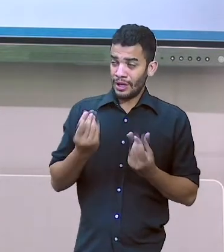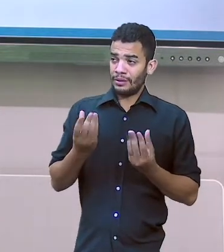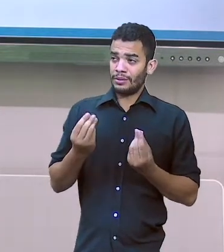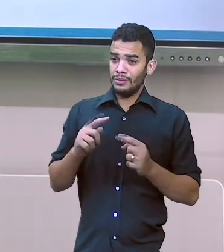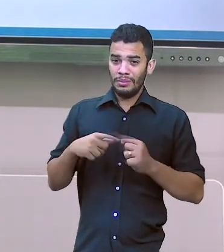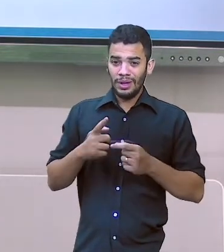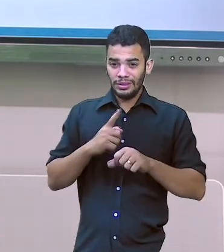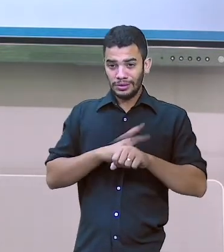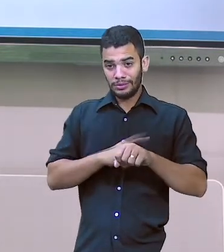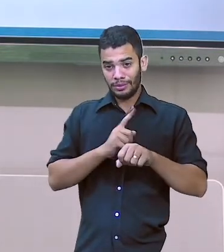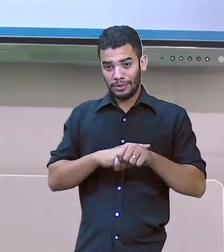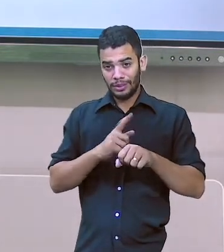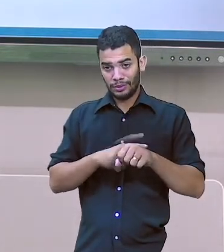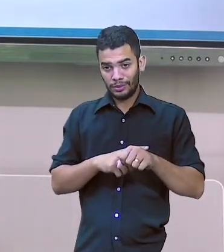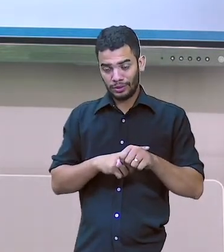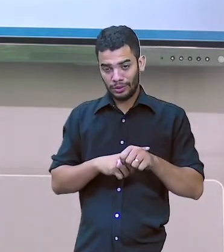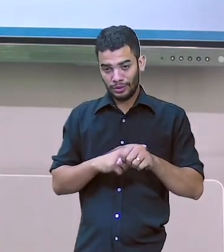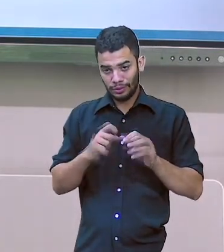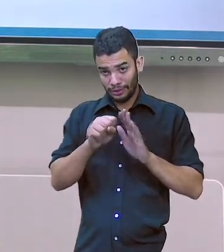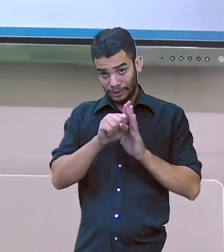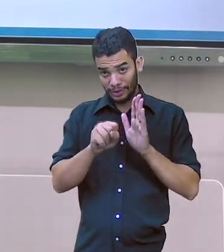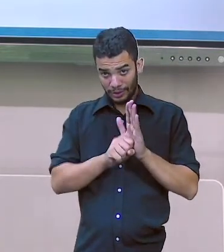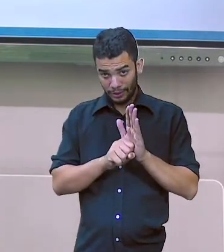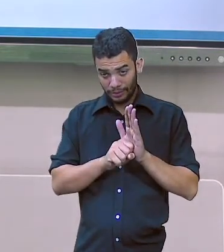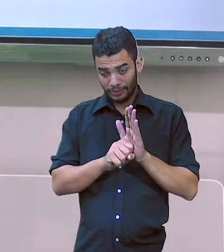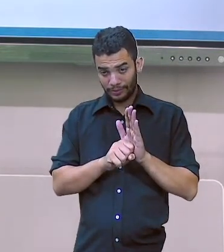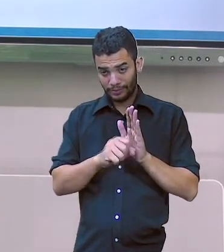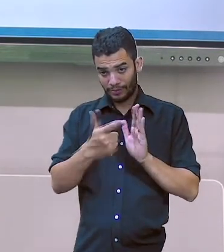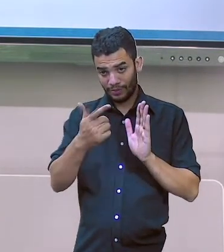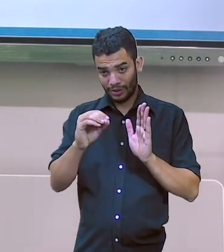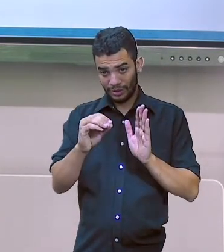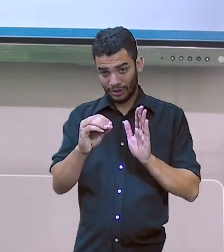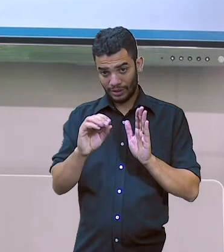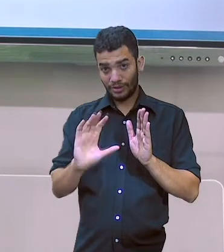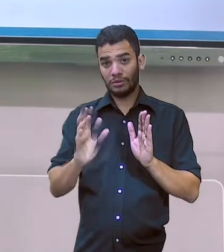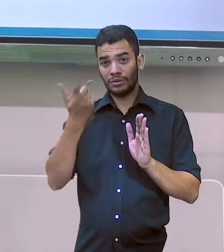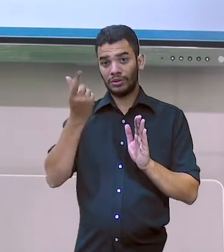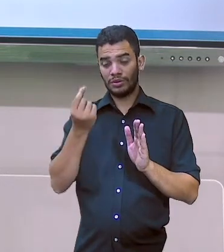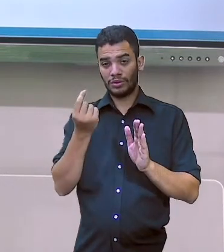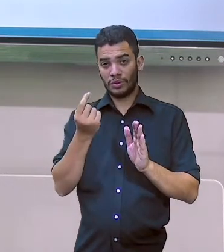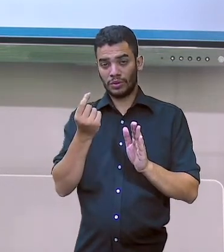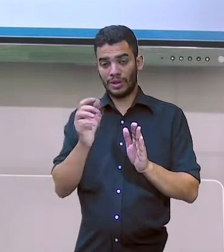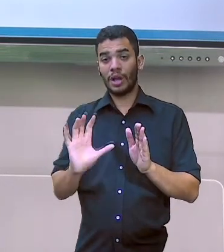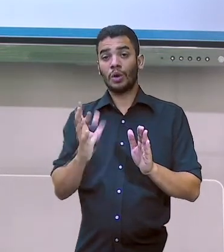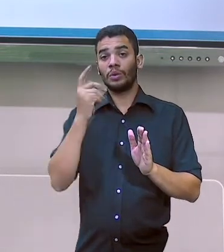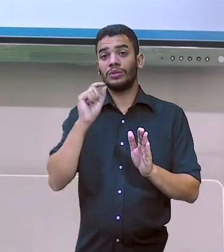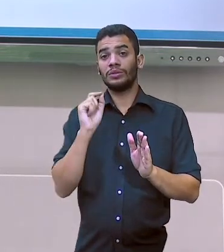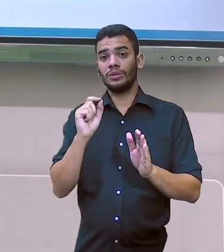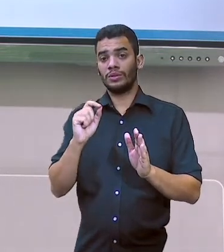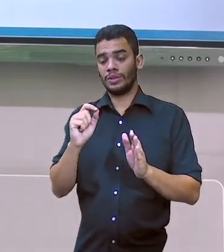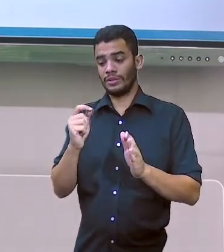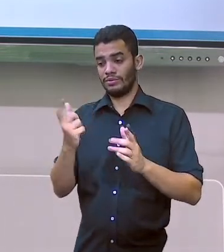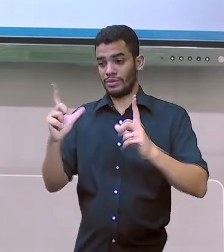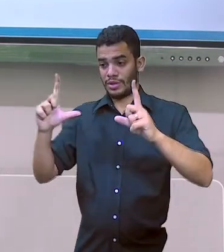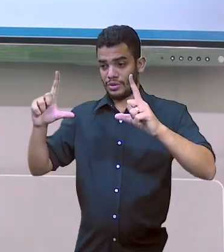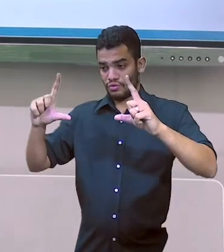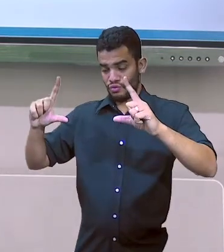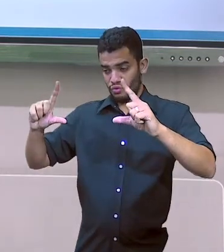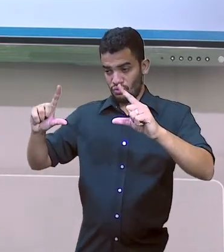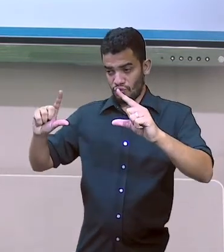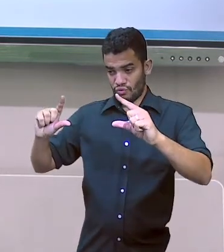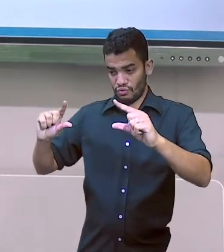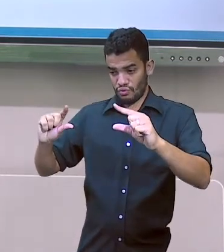deixou muita gente pobre, dormiu rico e acordou pobre. E café era artigo de luxo, é